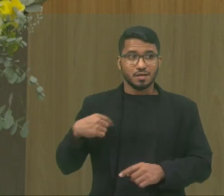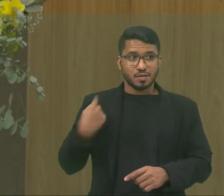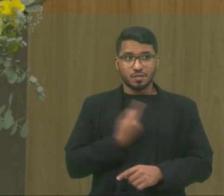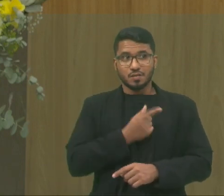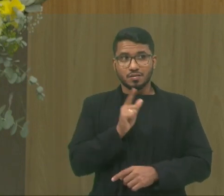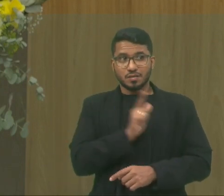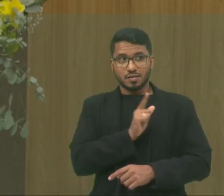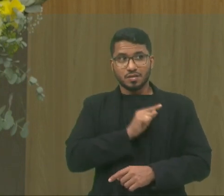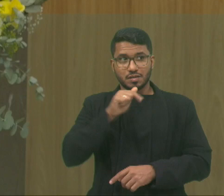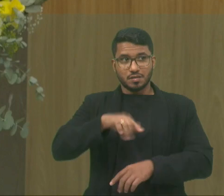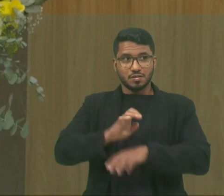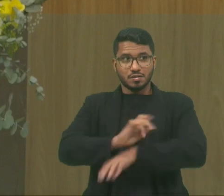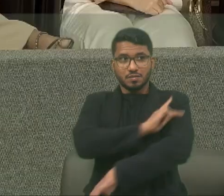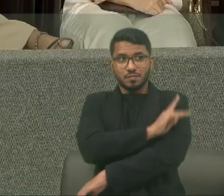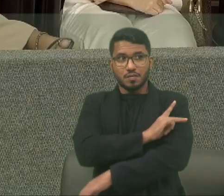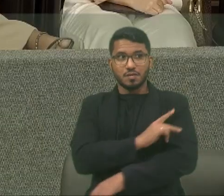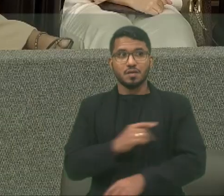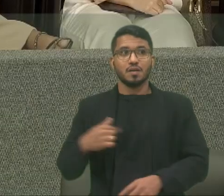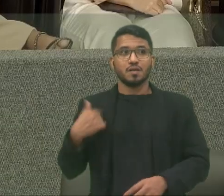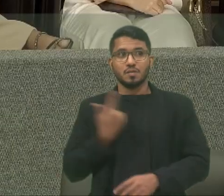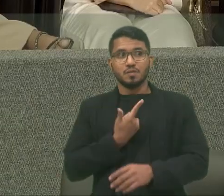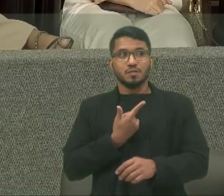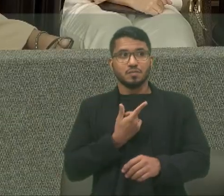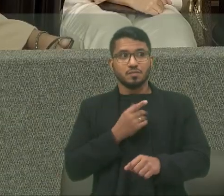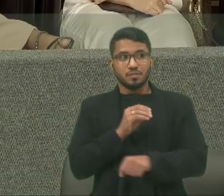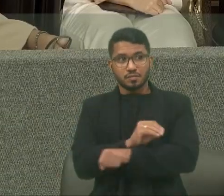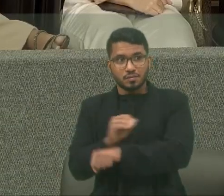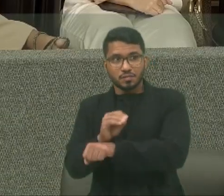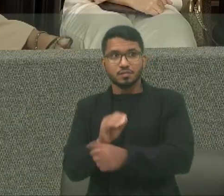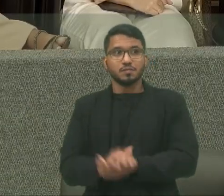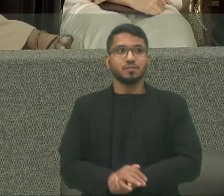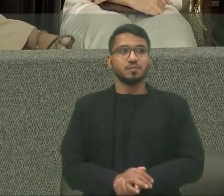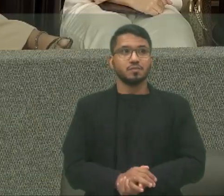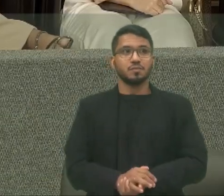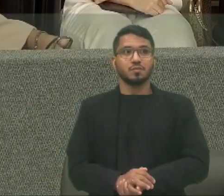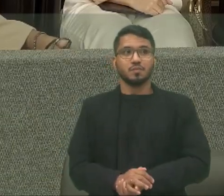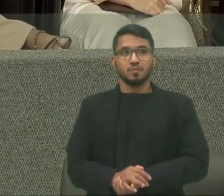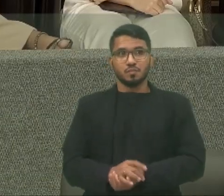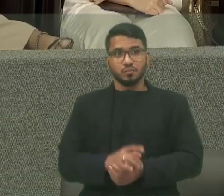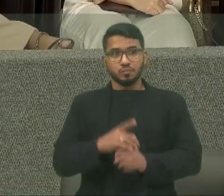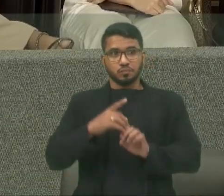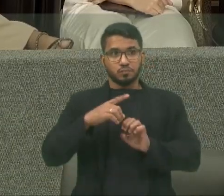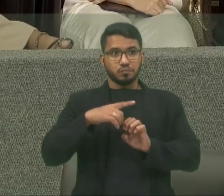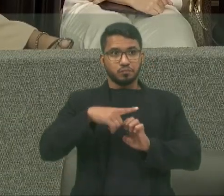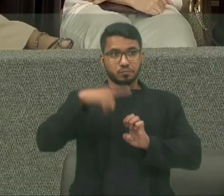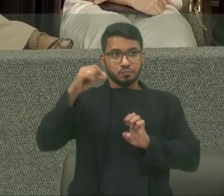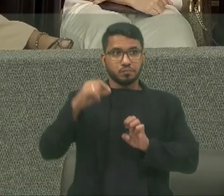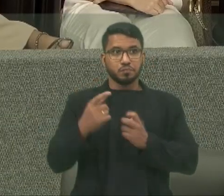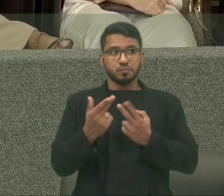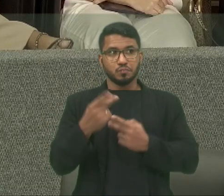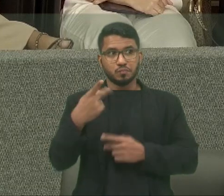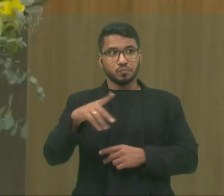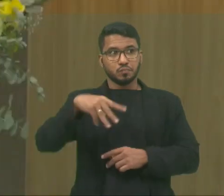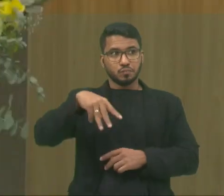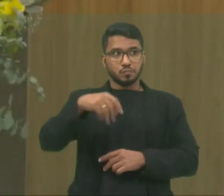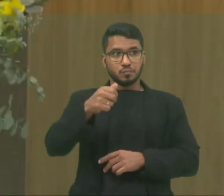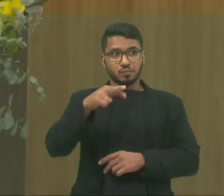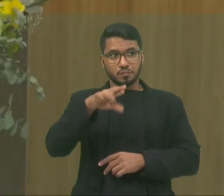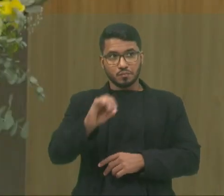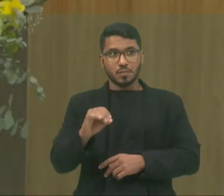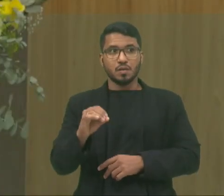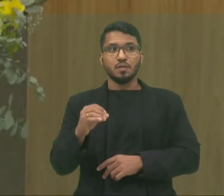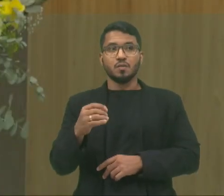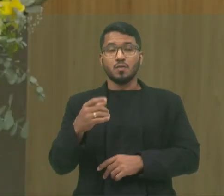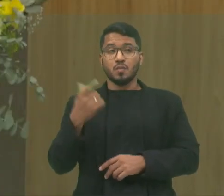no estado do Piauí, a nossa criação, um grande empresário, igual o doutor Mário Lúcio, chegar